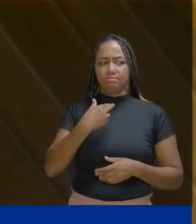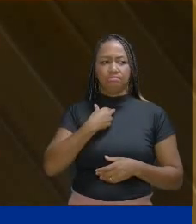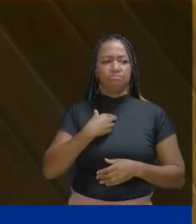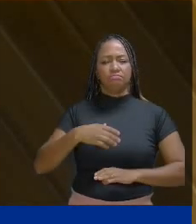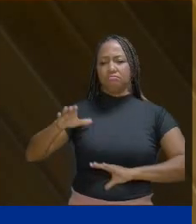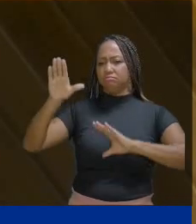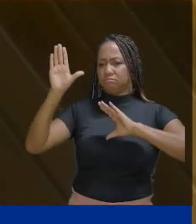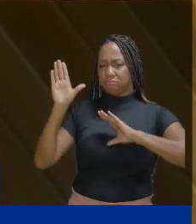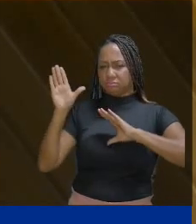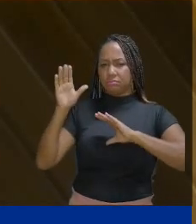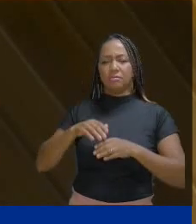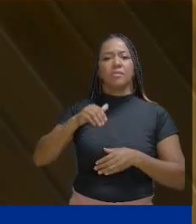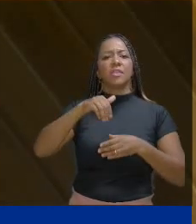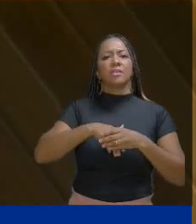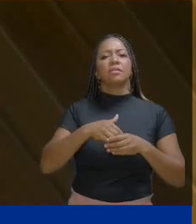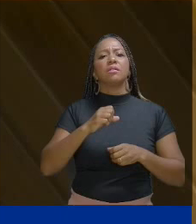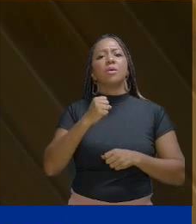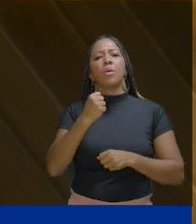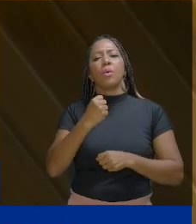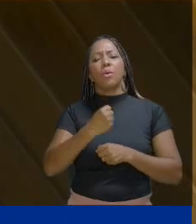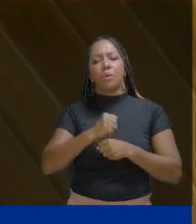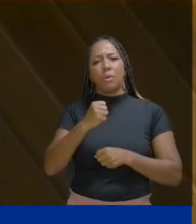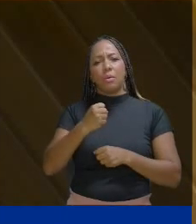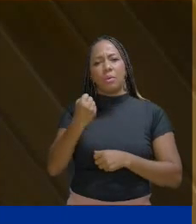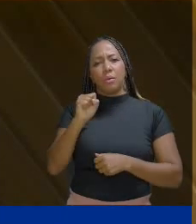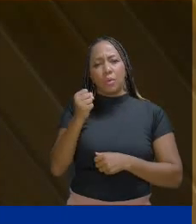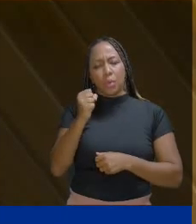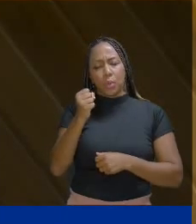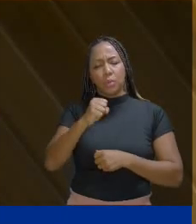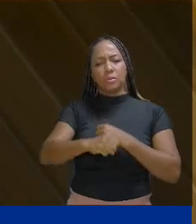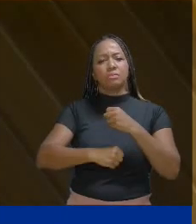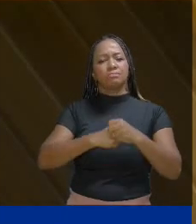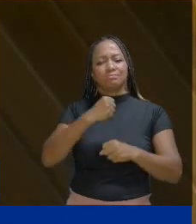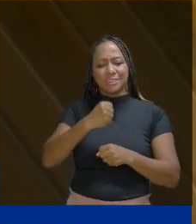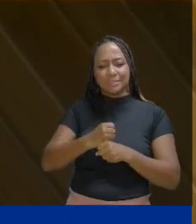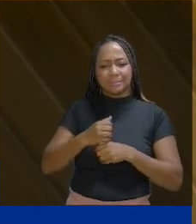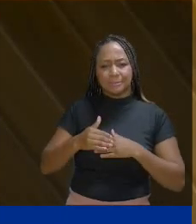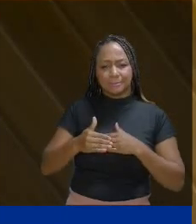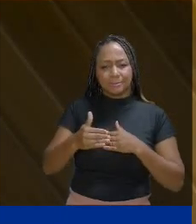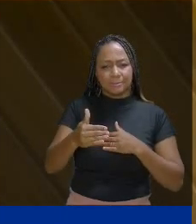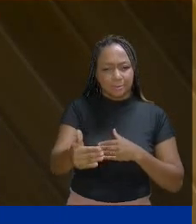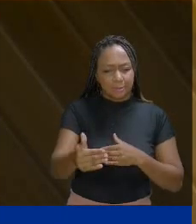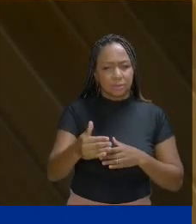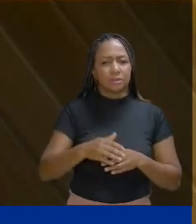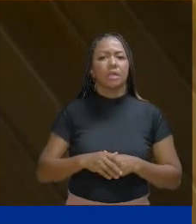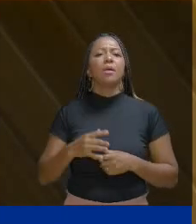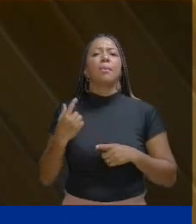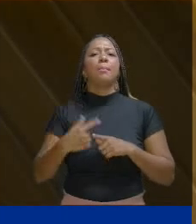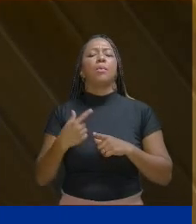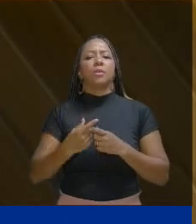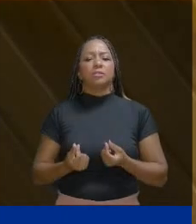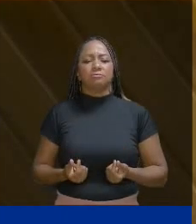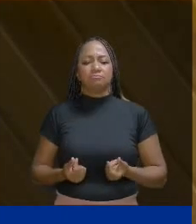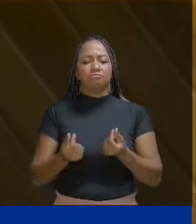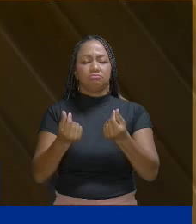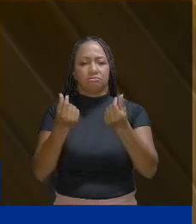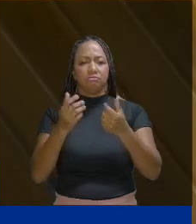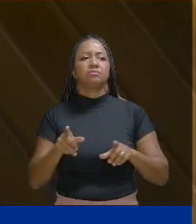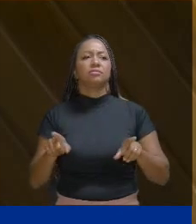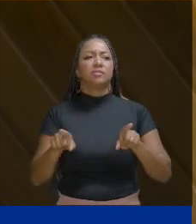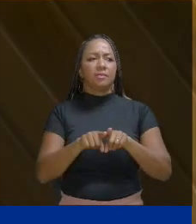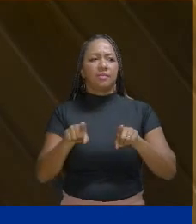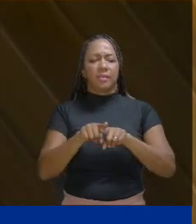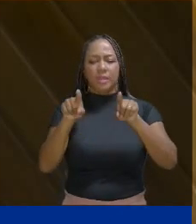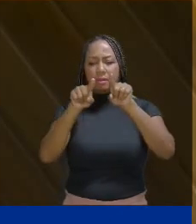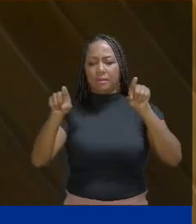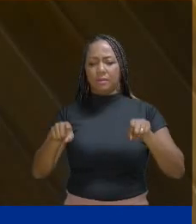se realizarem nos 8 anos subsequentes, por abuso de poder econômico, bem como para cassar o